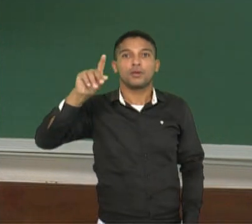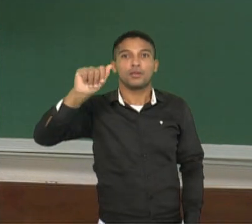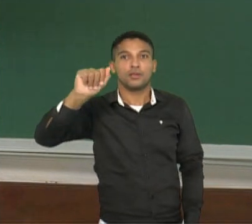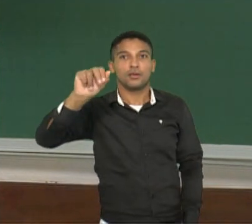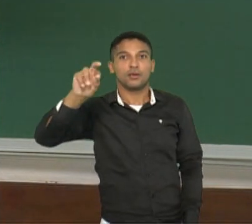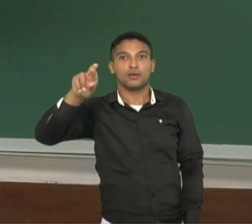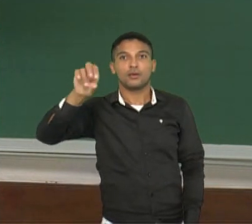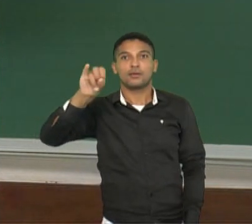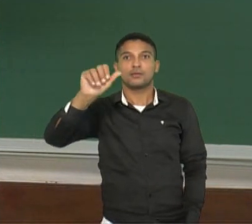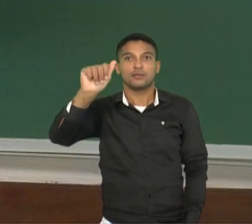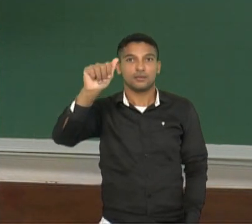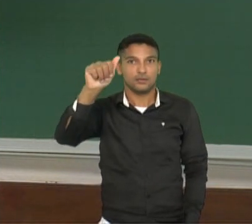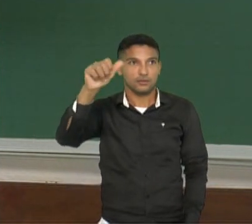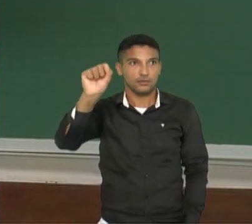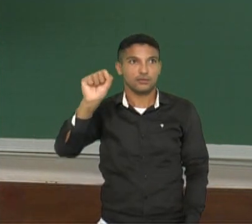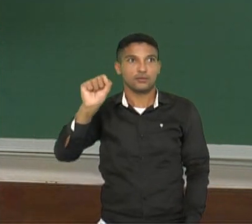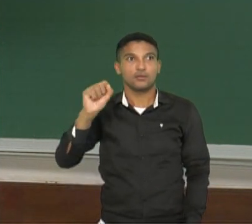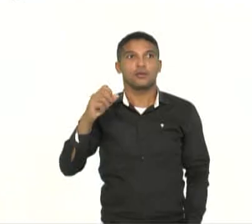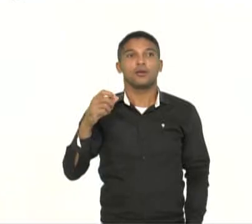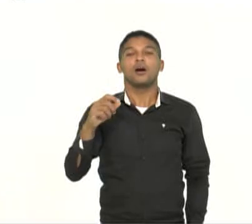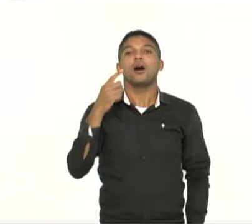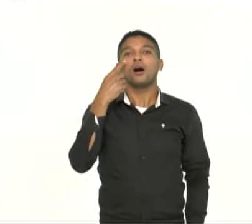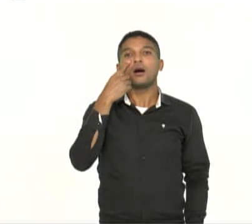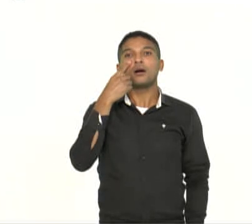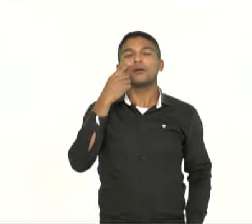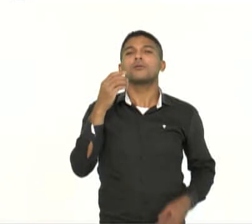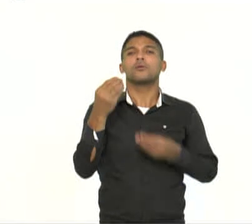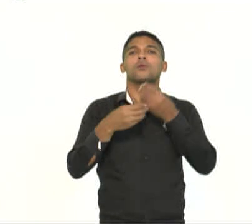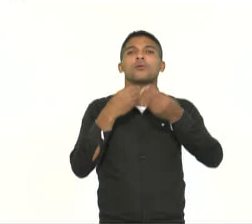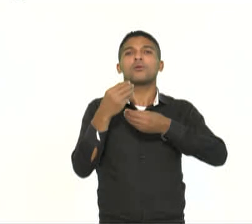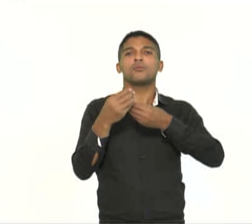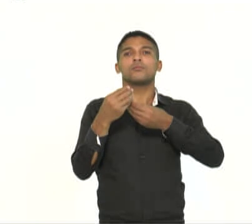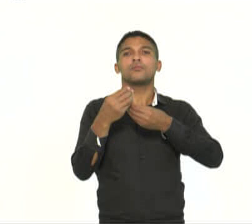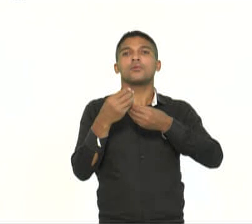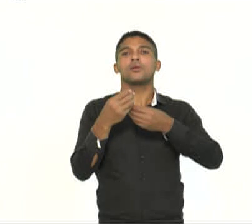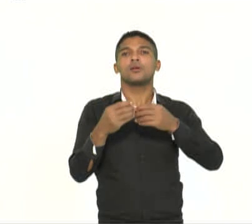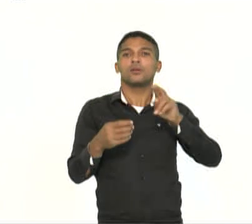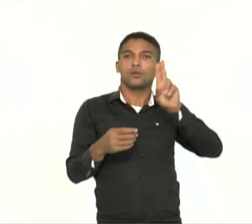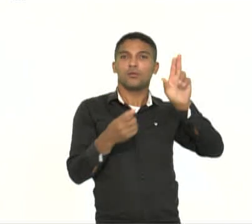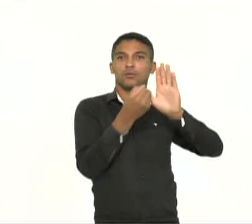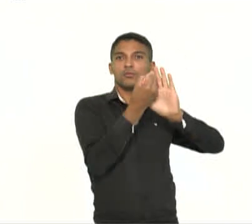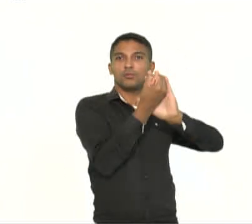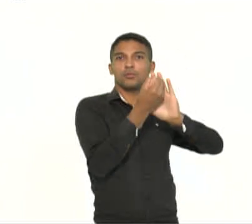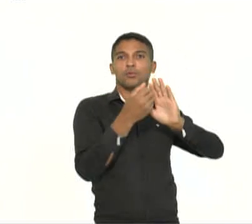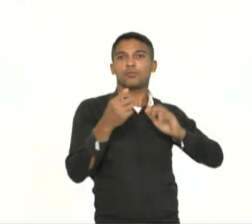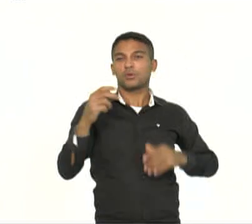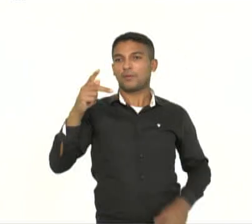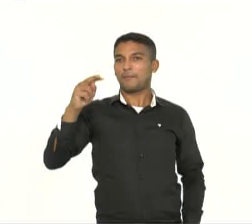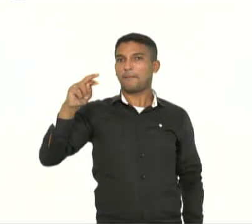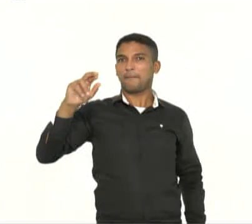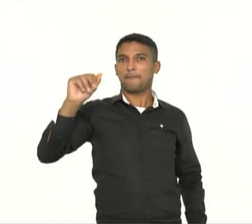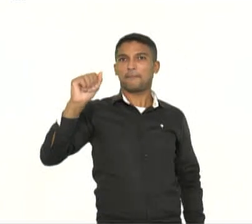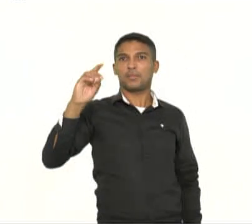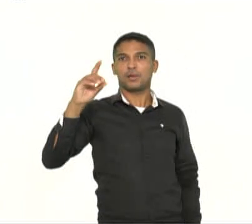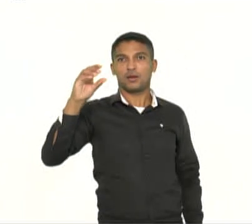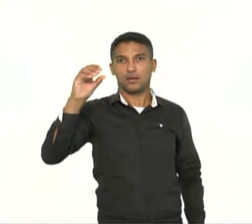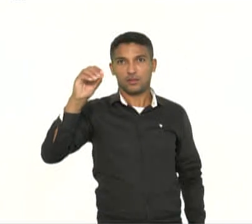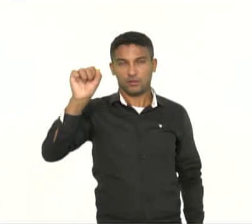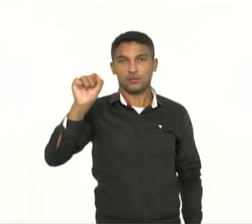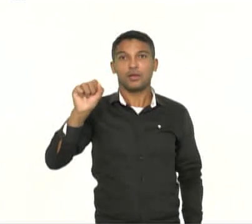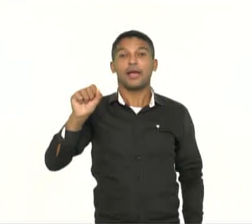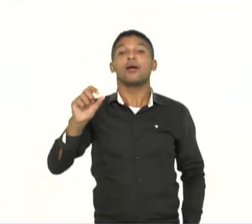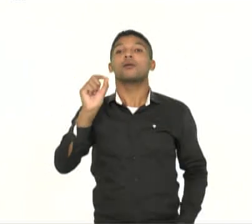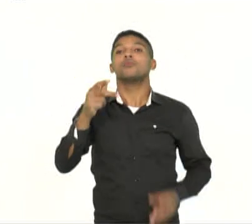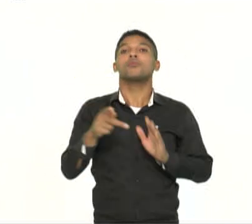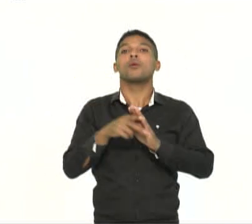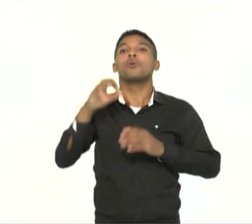isso. Aqui, ó, seu nome está ligado aos prados, que são campos de plantas herbáceas e gramíneas com vegetação